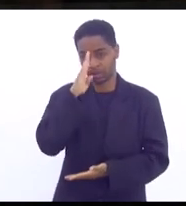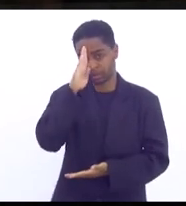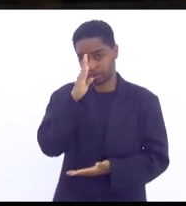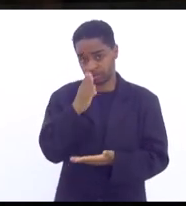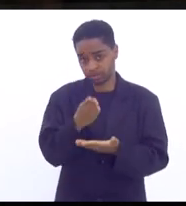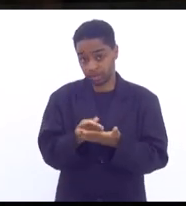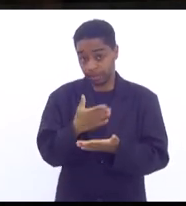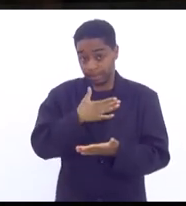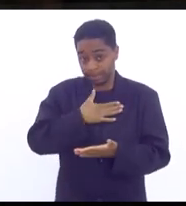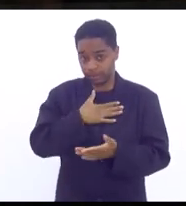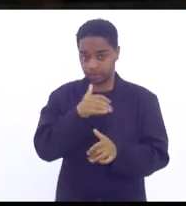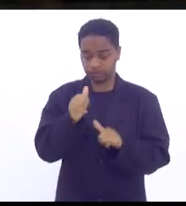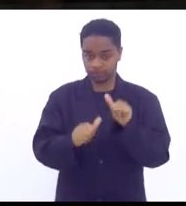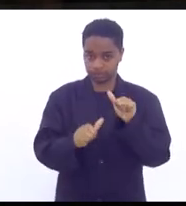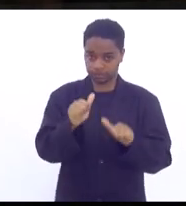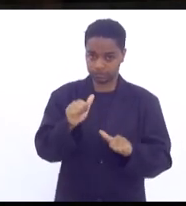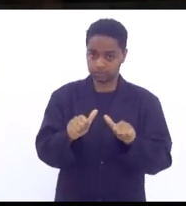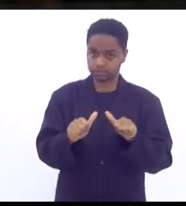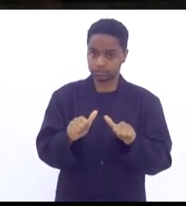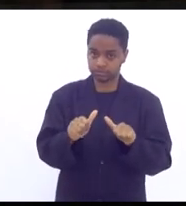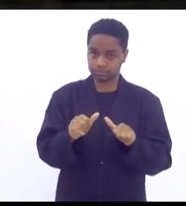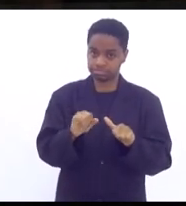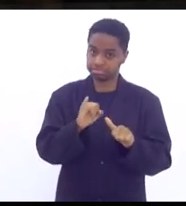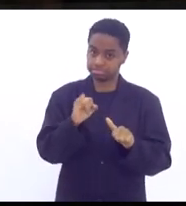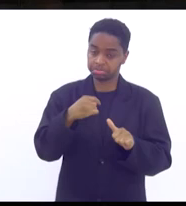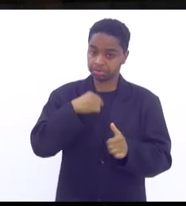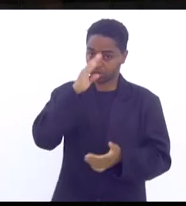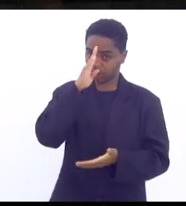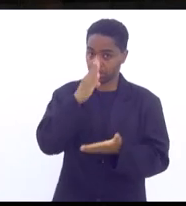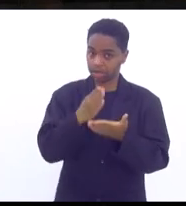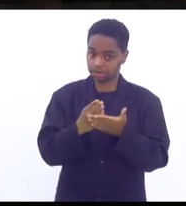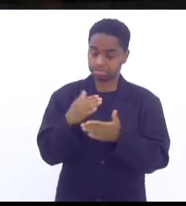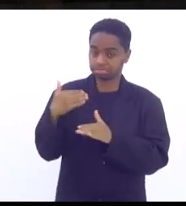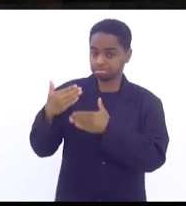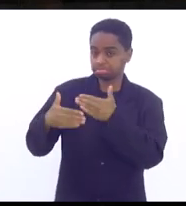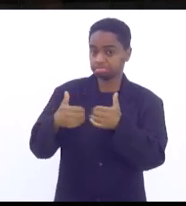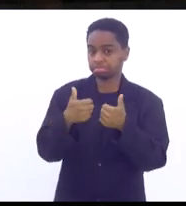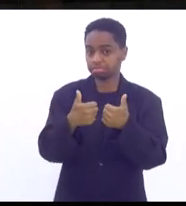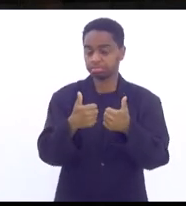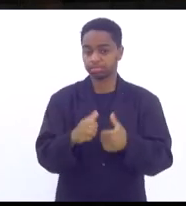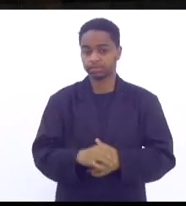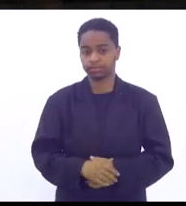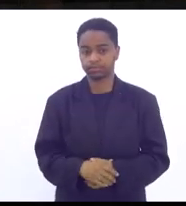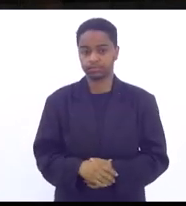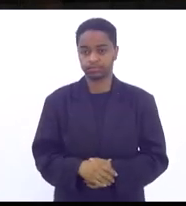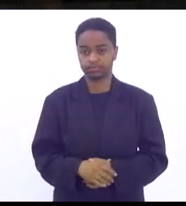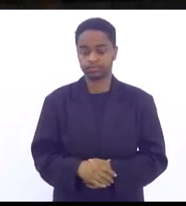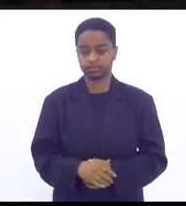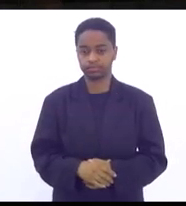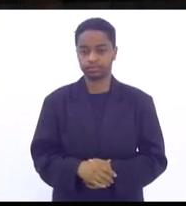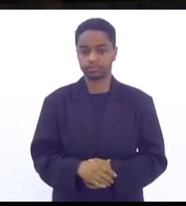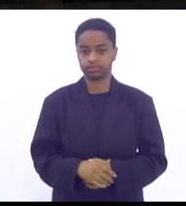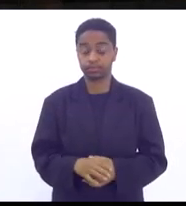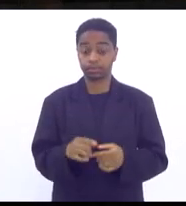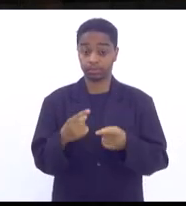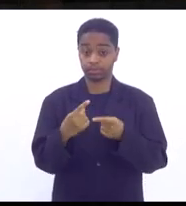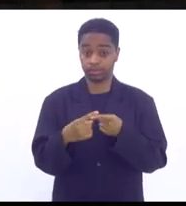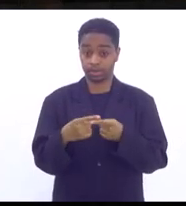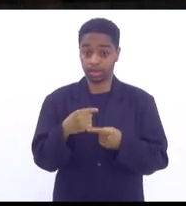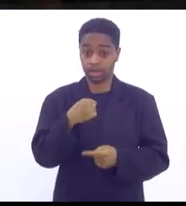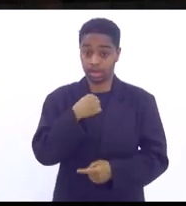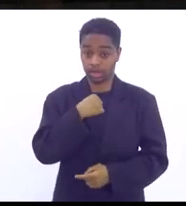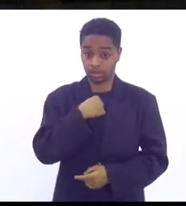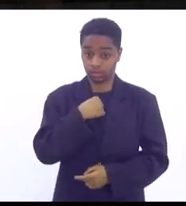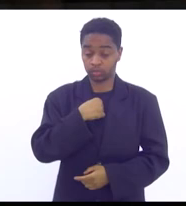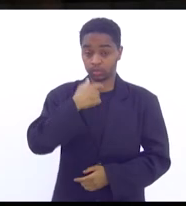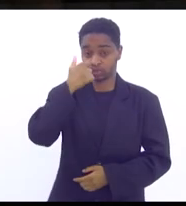minha avaliação, que está tendo desempenho satisfatório. Porque eu, apesar de ser um